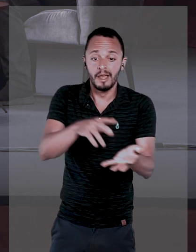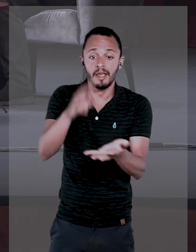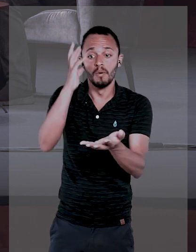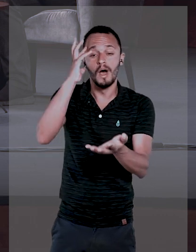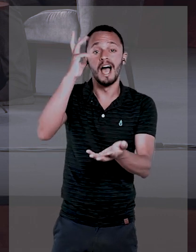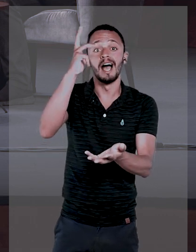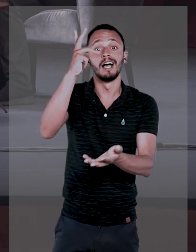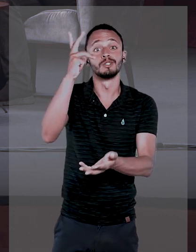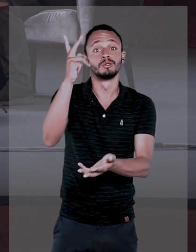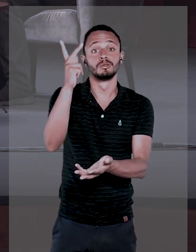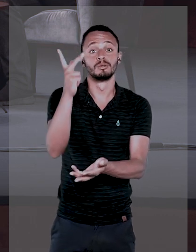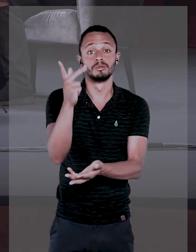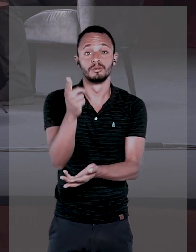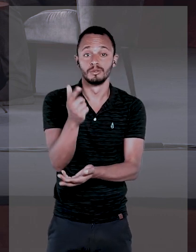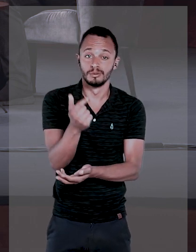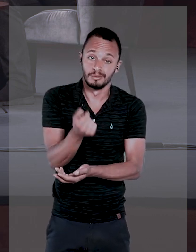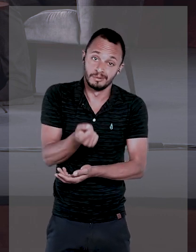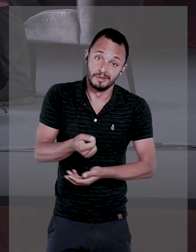eu acho.